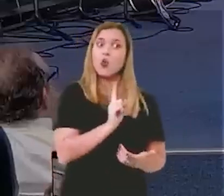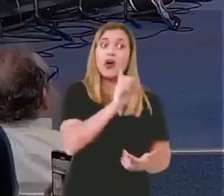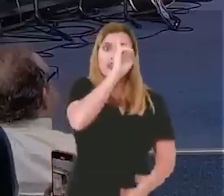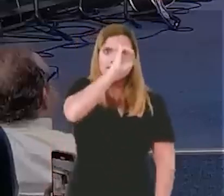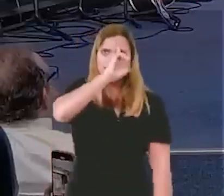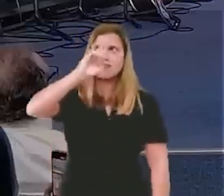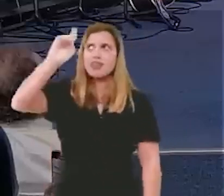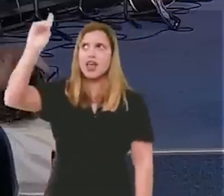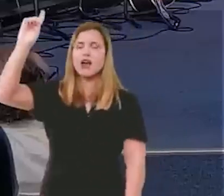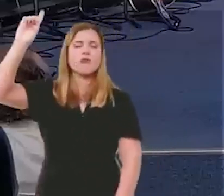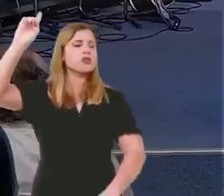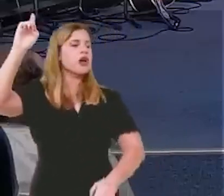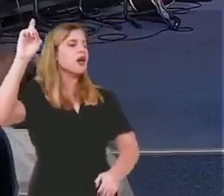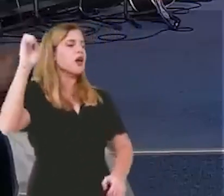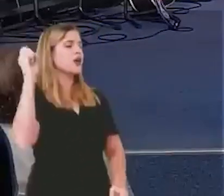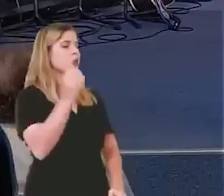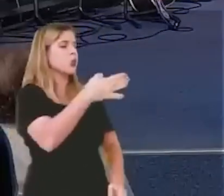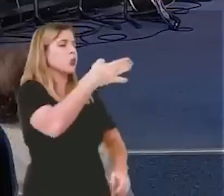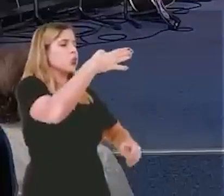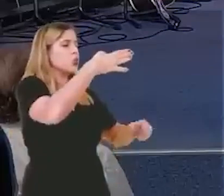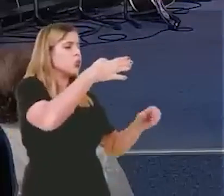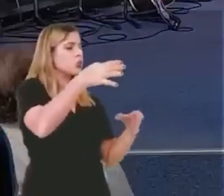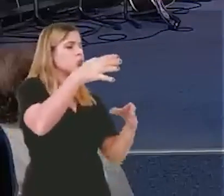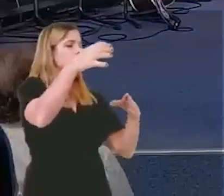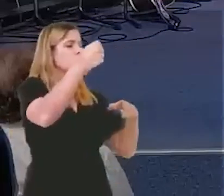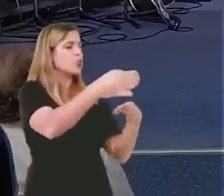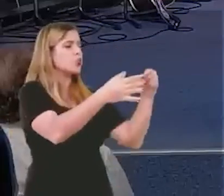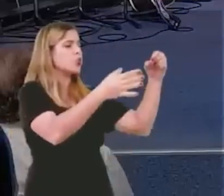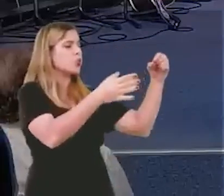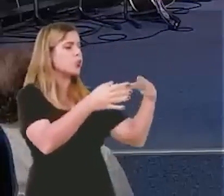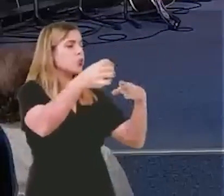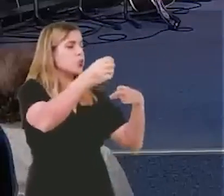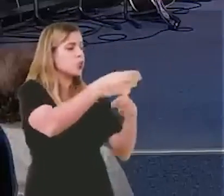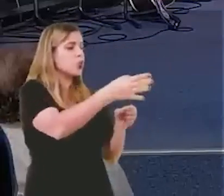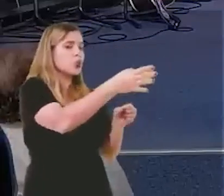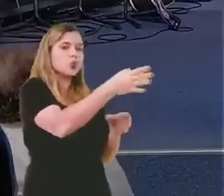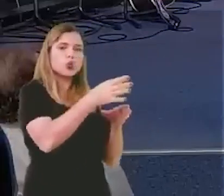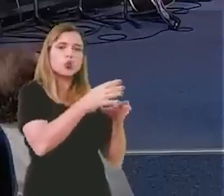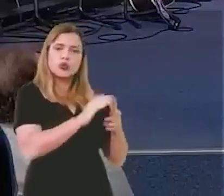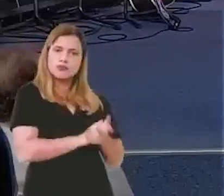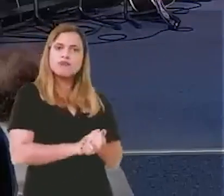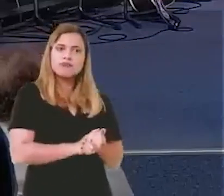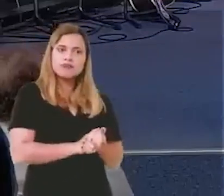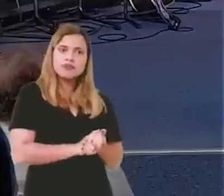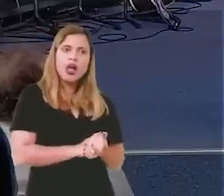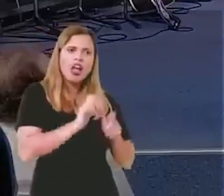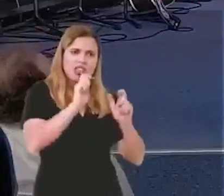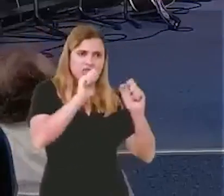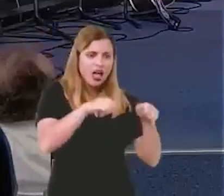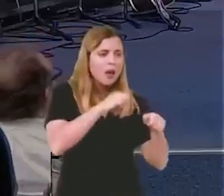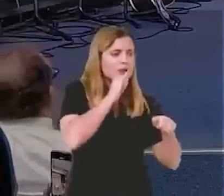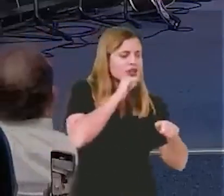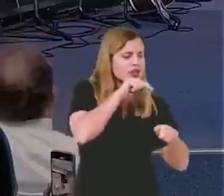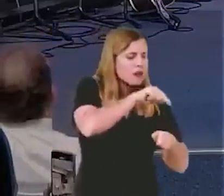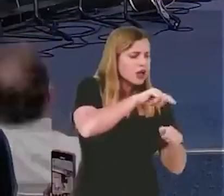existência, ele foi criado. Sem matéria pré-existente, o Verbo criou todas as